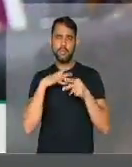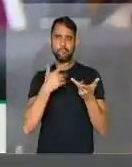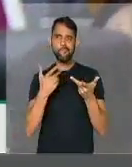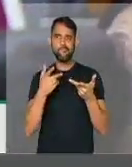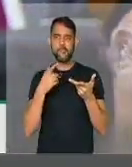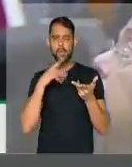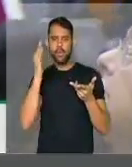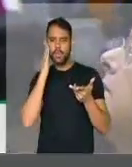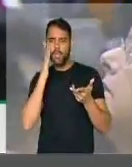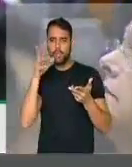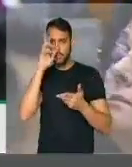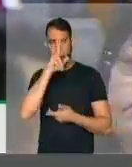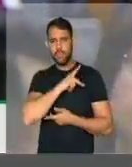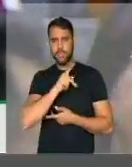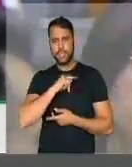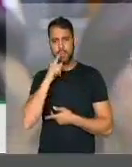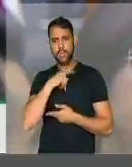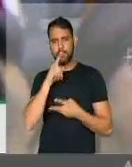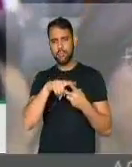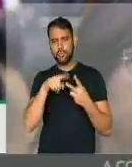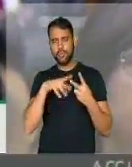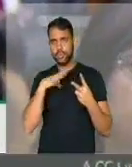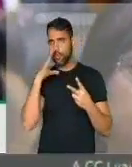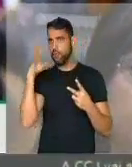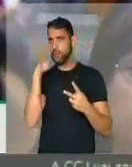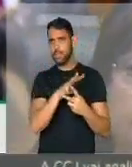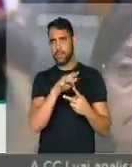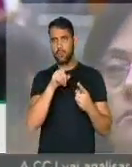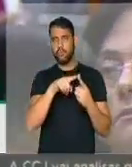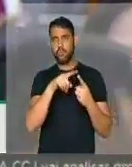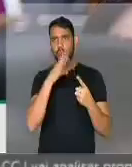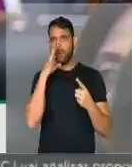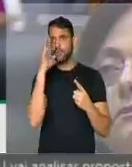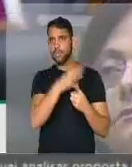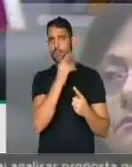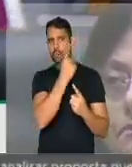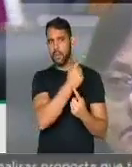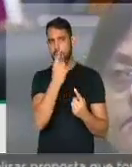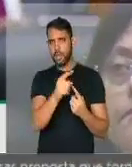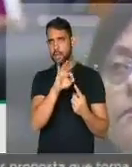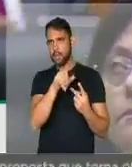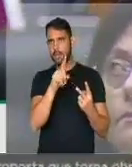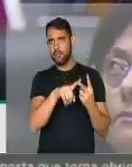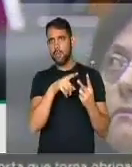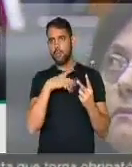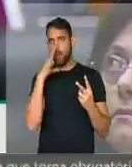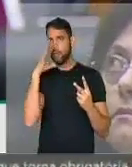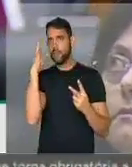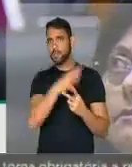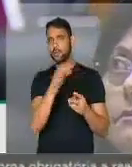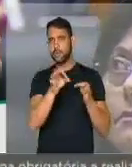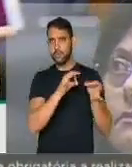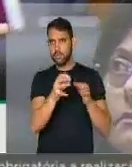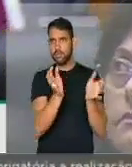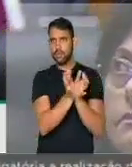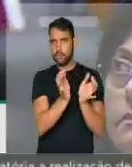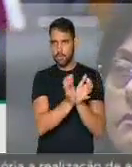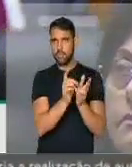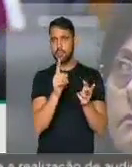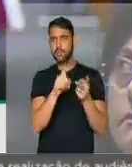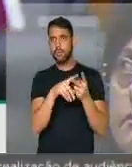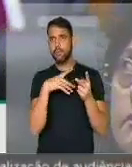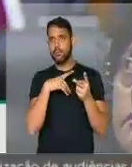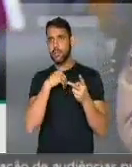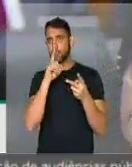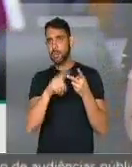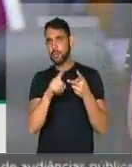presidente, entendo que tem no mínimo duas acusações. Uma para cada crime. Uma acusação de organização criminosa.